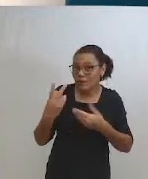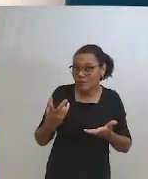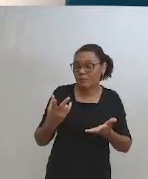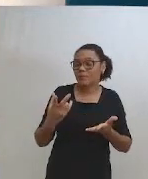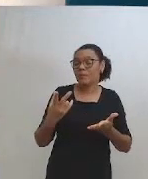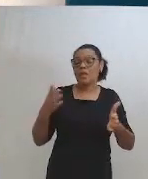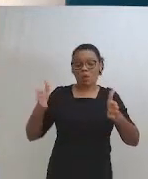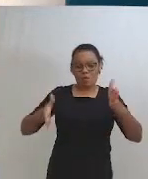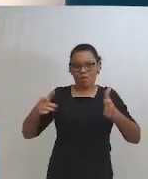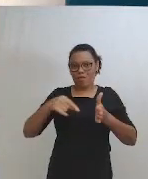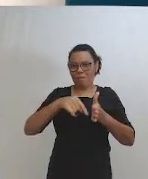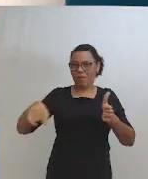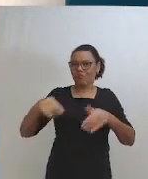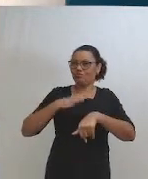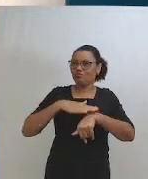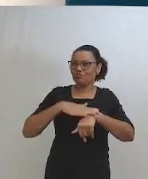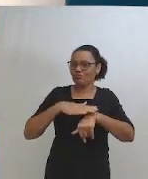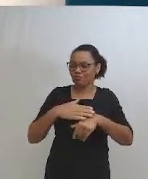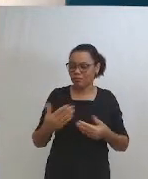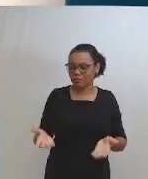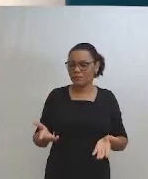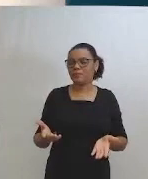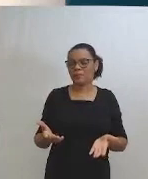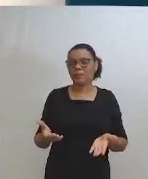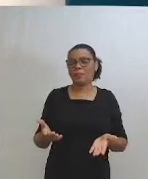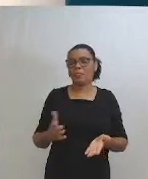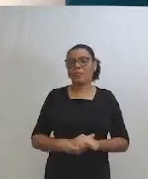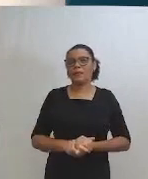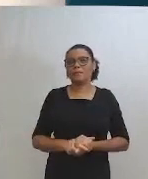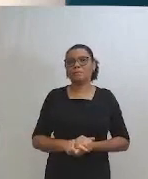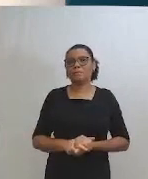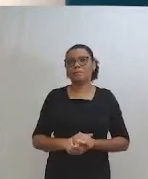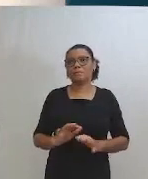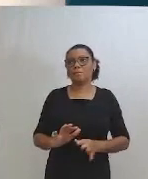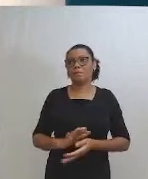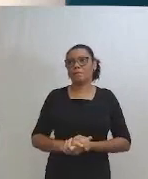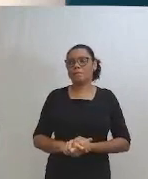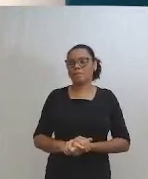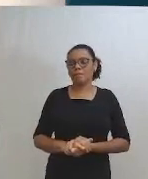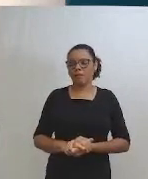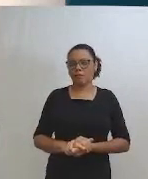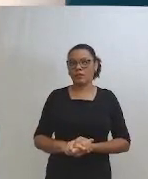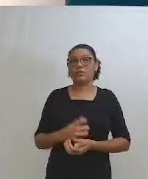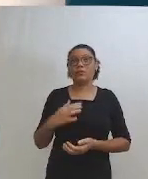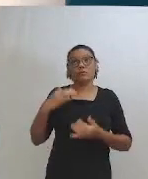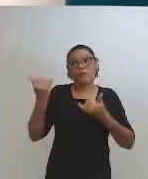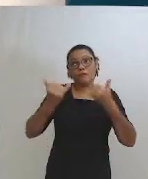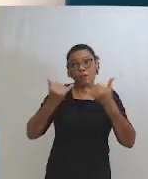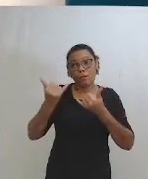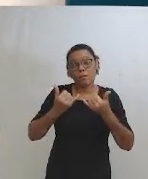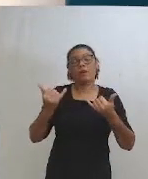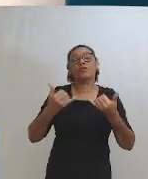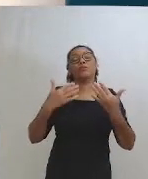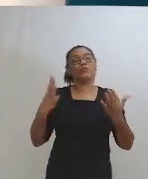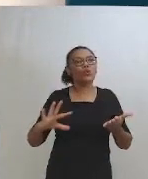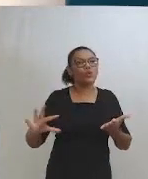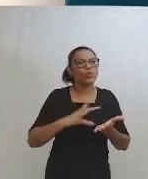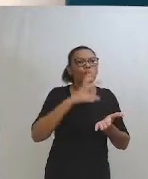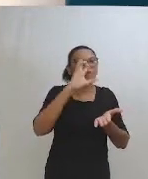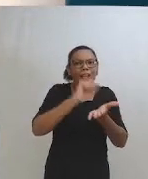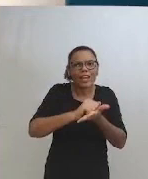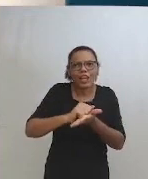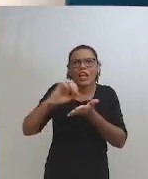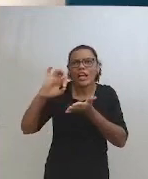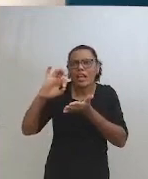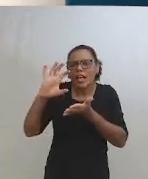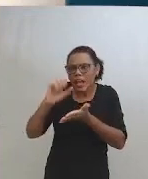e meia, o que se pede é, se permitir, informando os dados registrados pelas interações desses